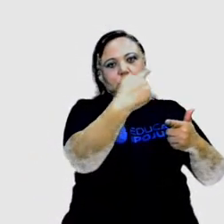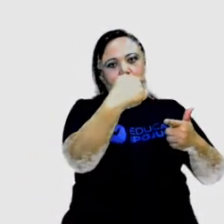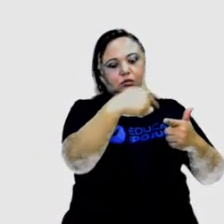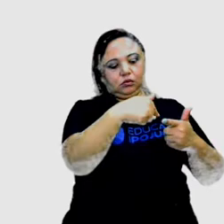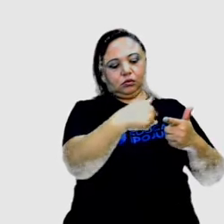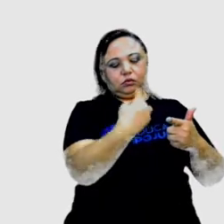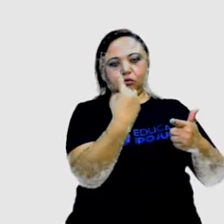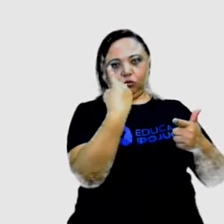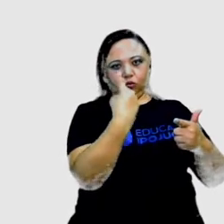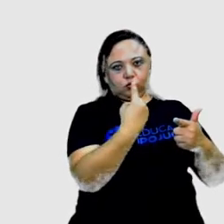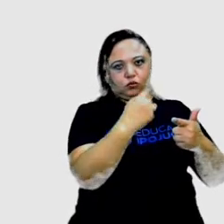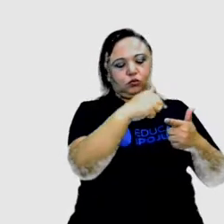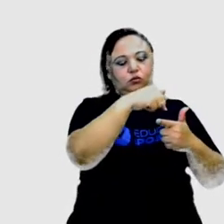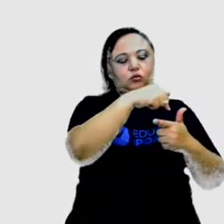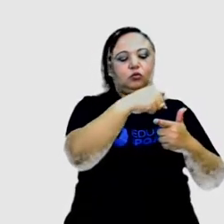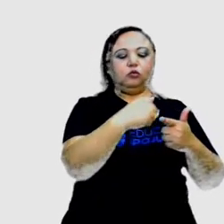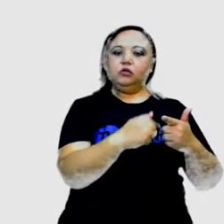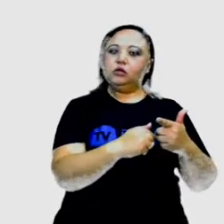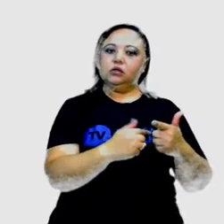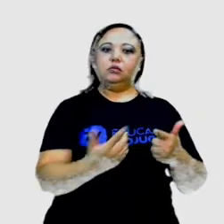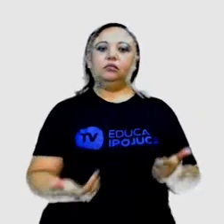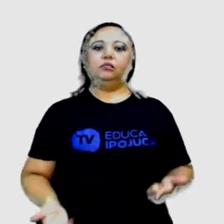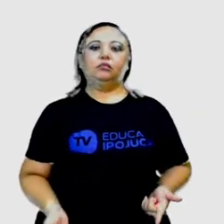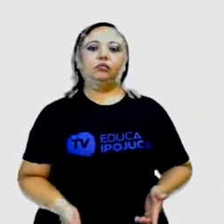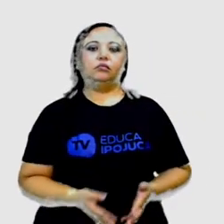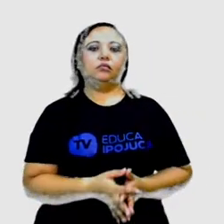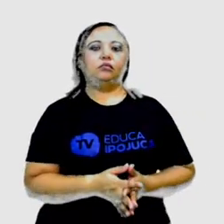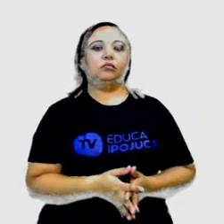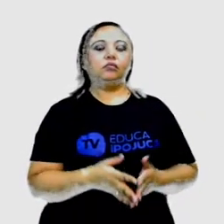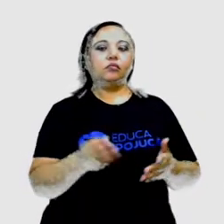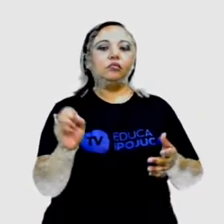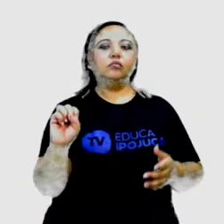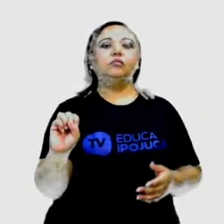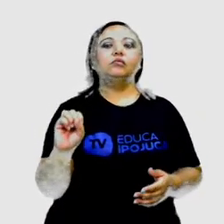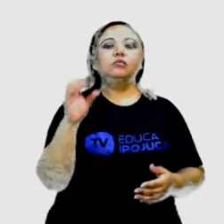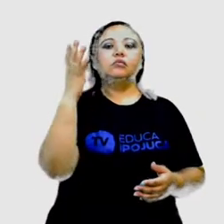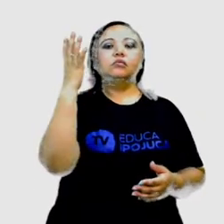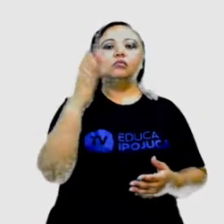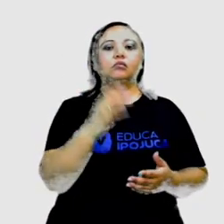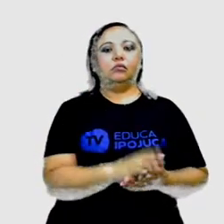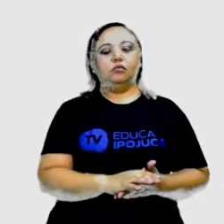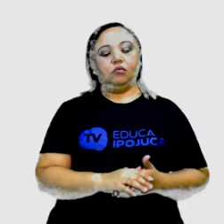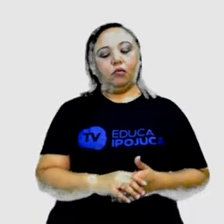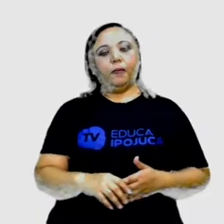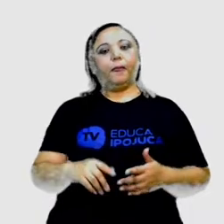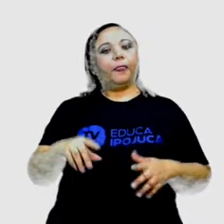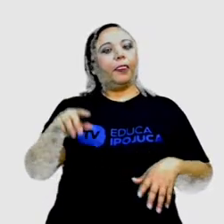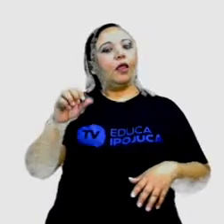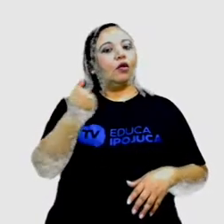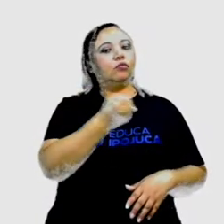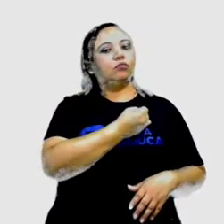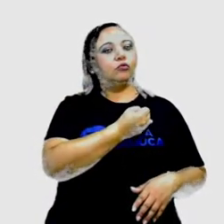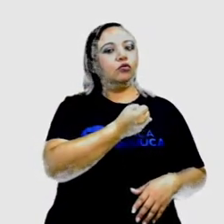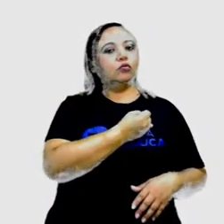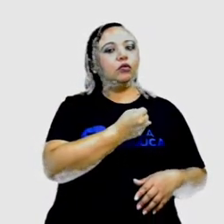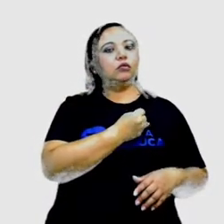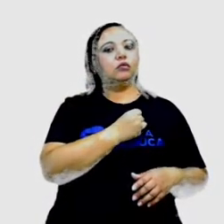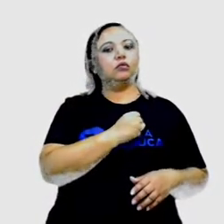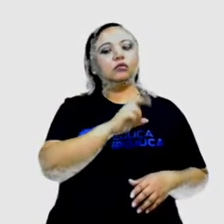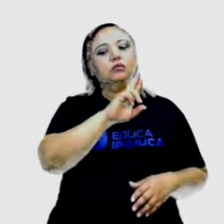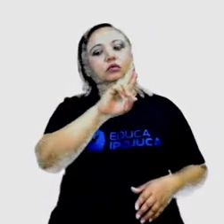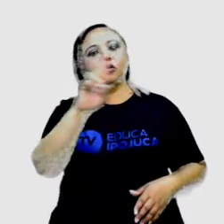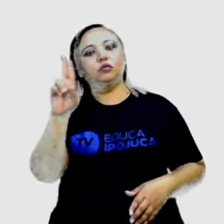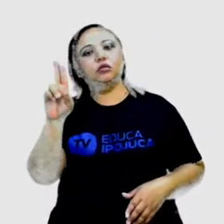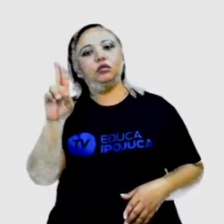por 1 ou por 7. Então, o que é que acontece? Esses números, eles passam a ser chamados